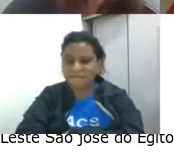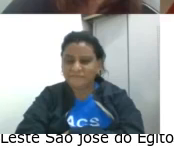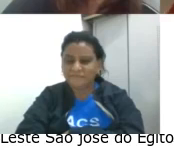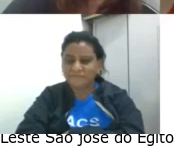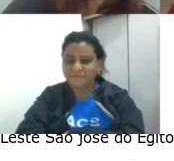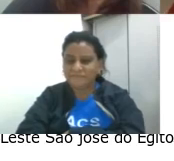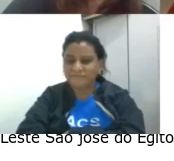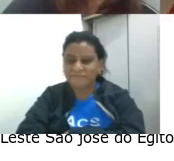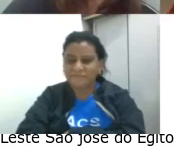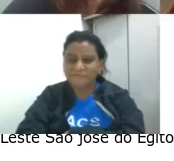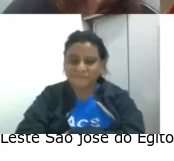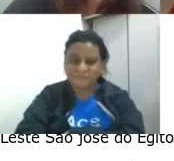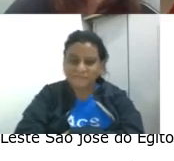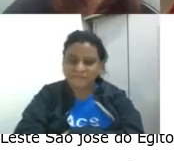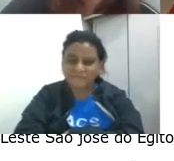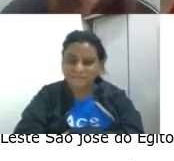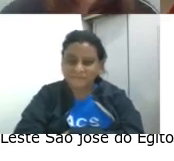acho que agora Carol pode começar